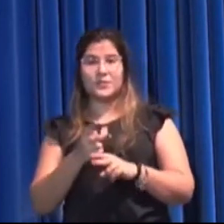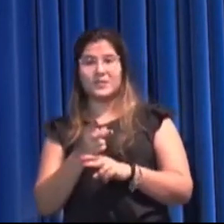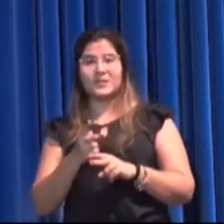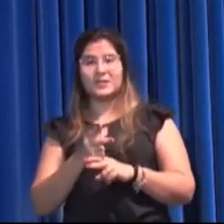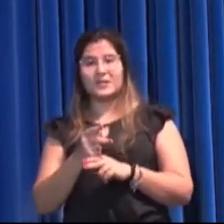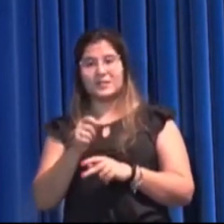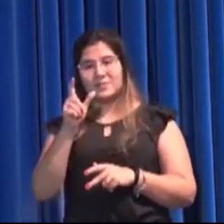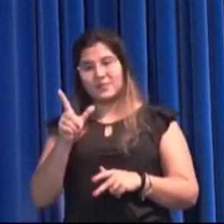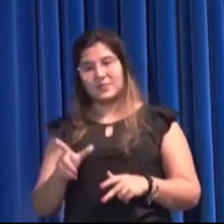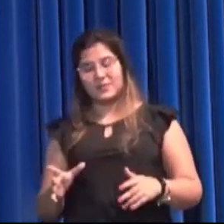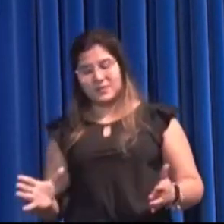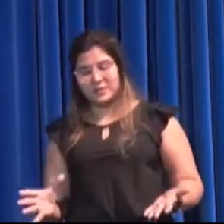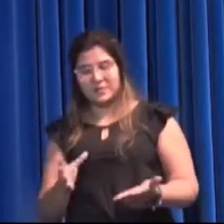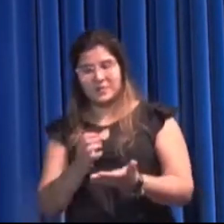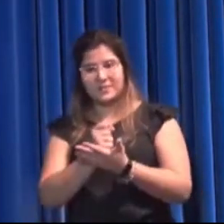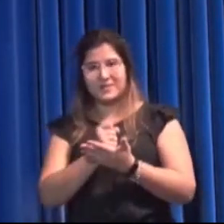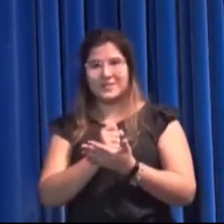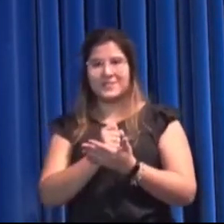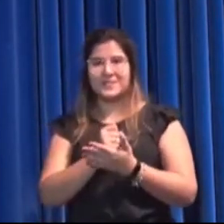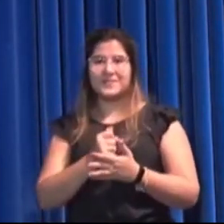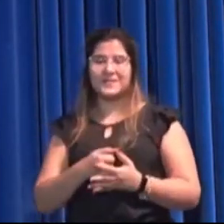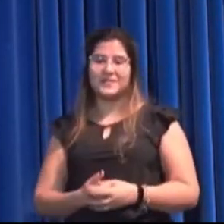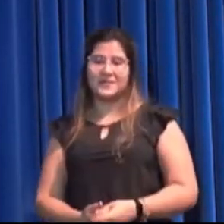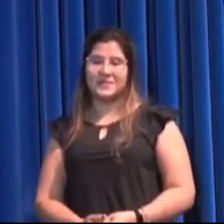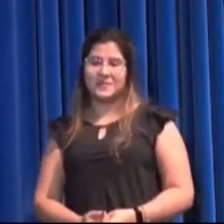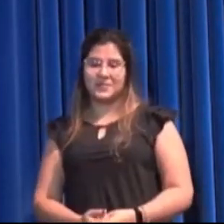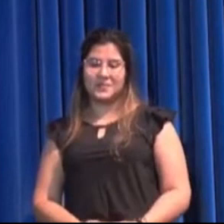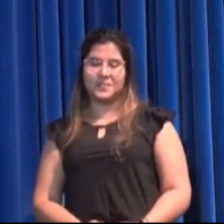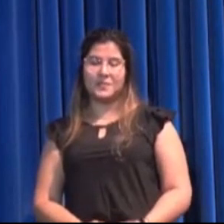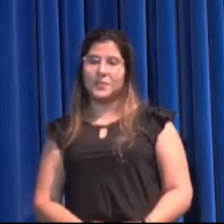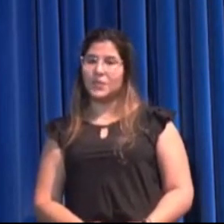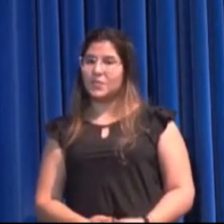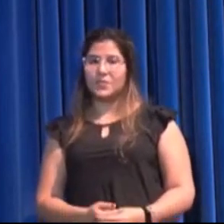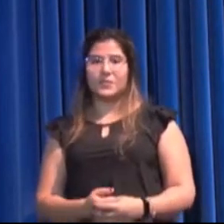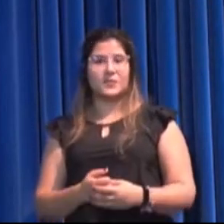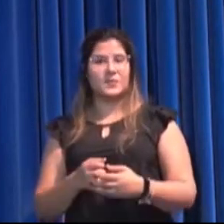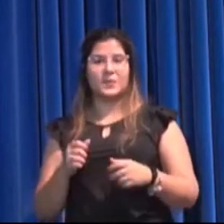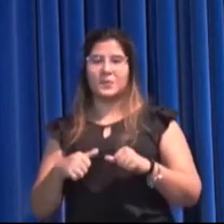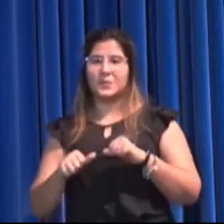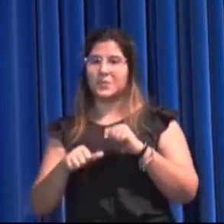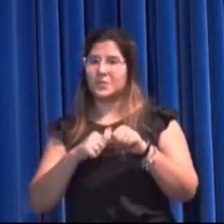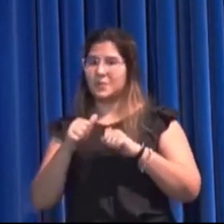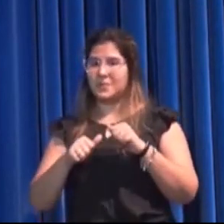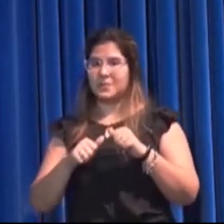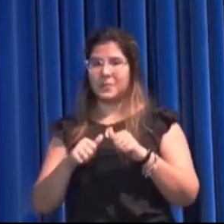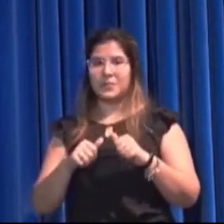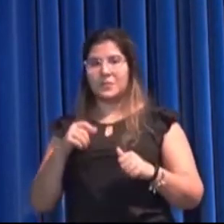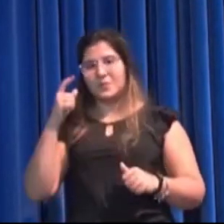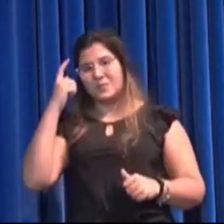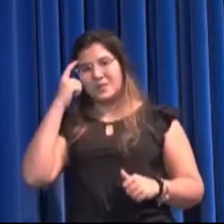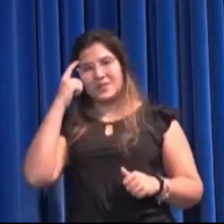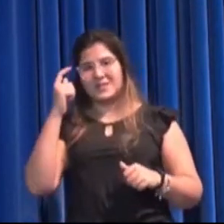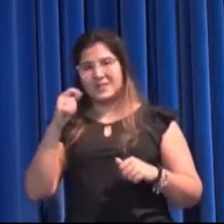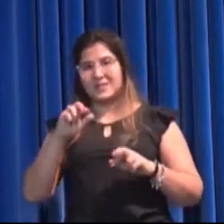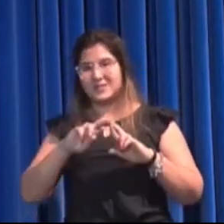de salvar esse homem. E ele não mudou, ele não pensa